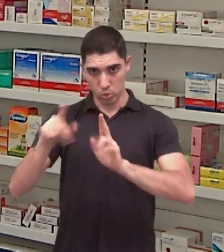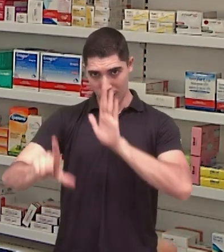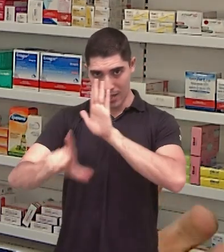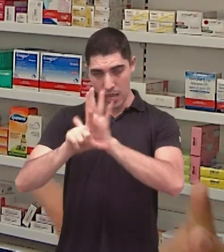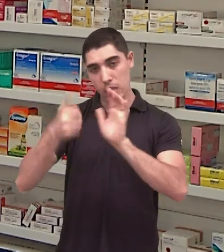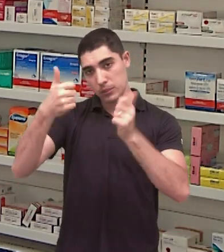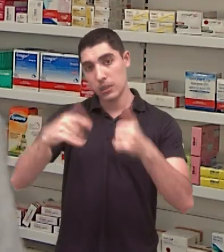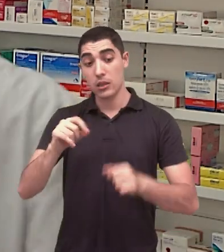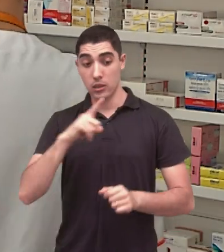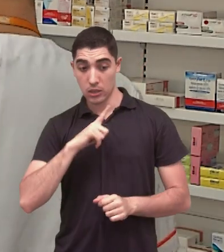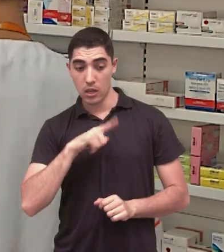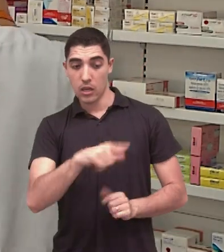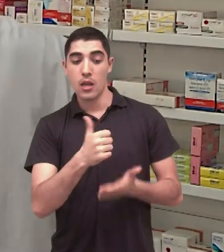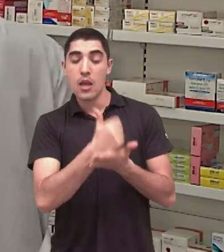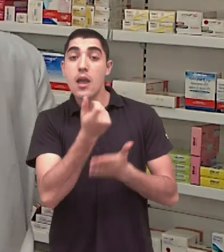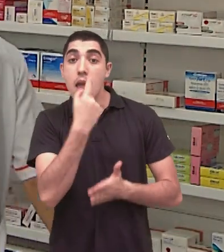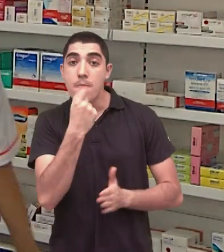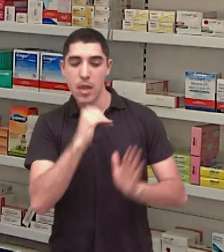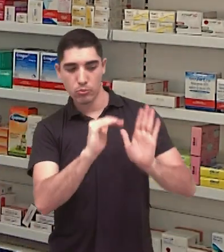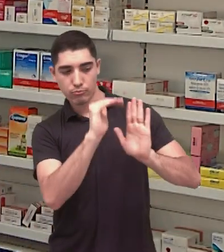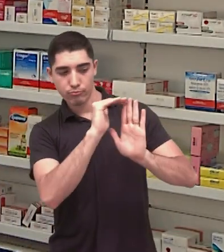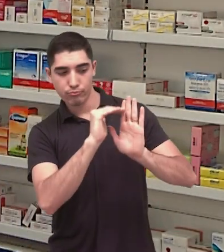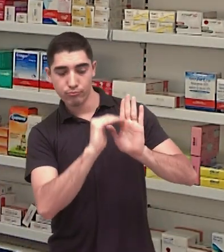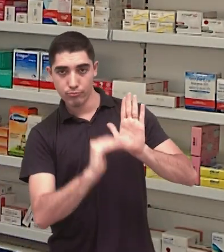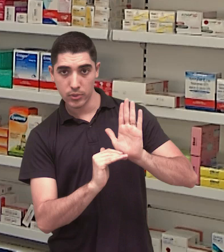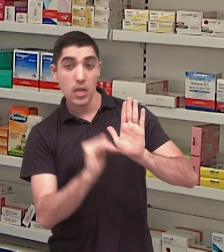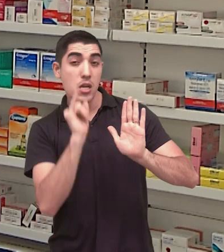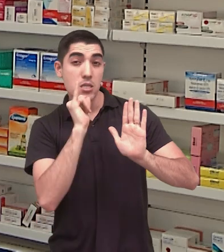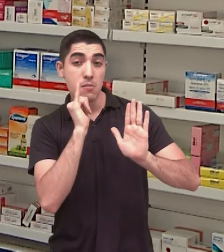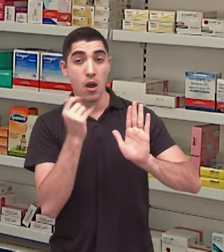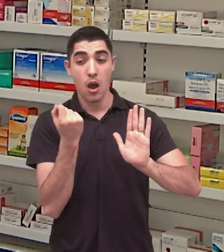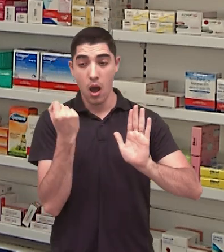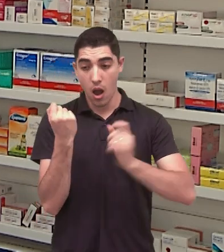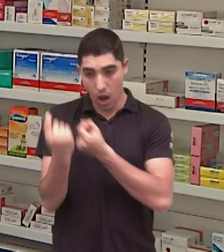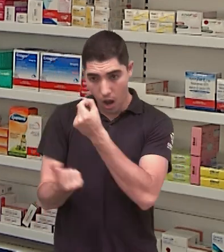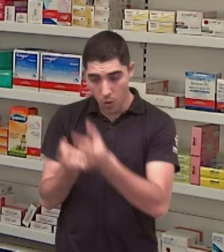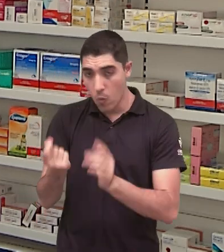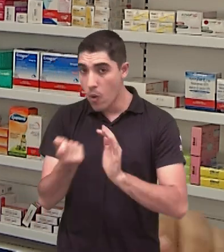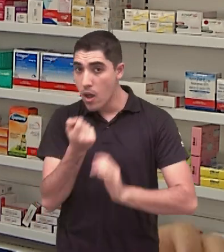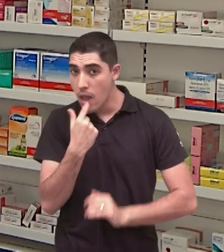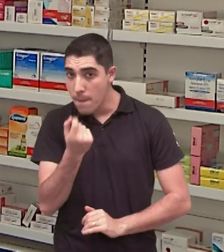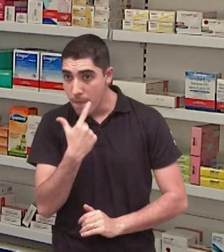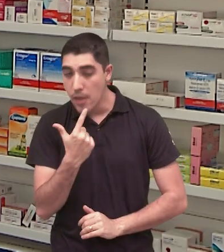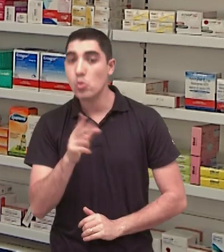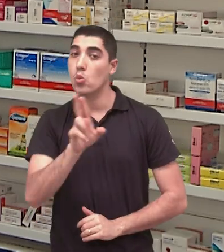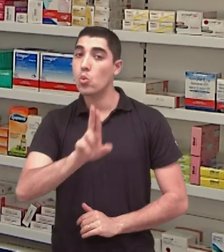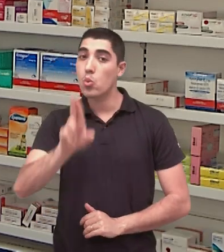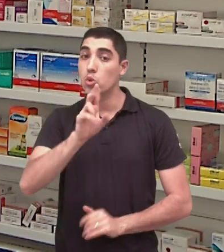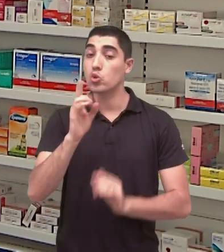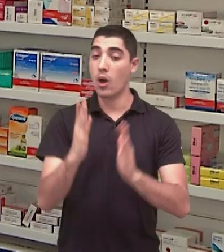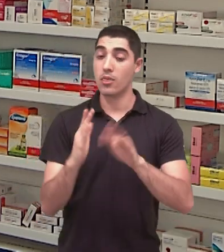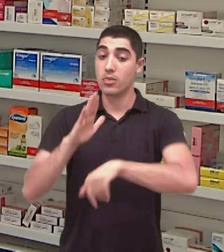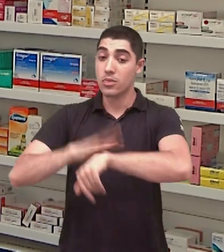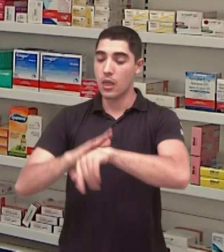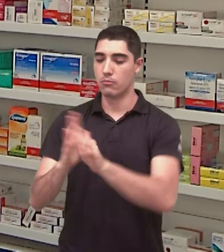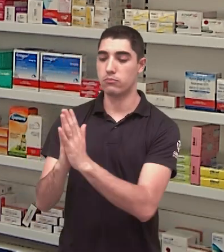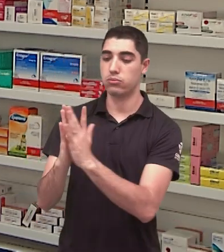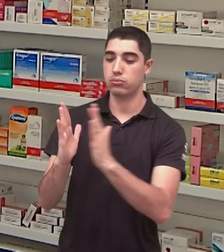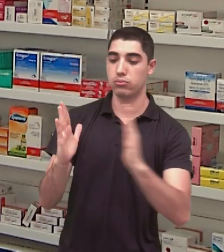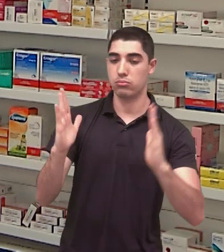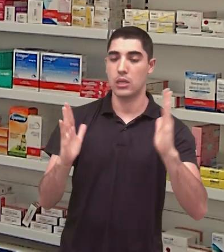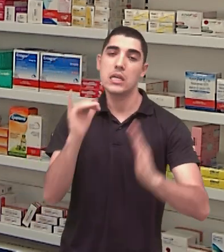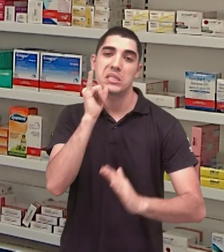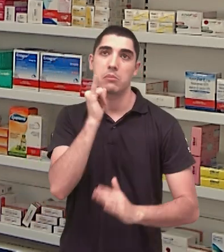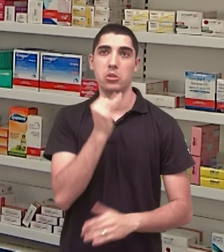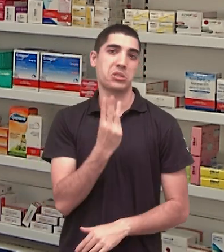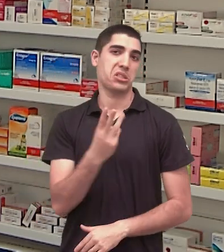existem classificações de medicamentos. Então, alguns medicamentos têm, no máximo, um período de tratamento. Então, tem várias classes terapêuticas que